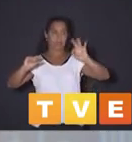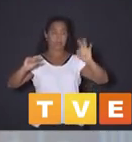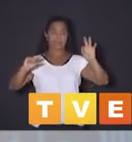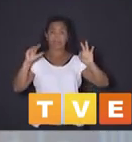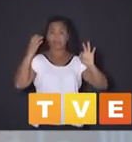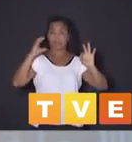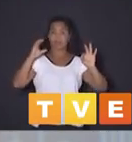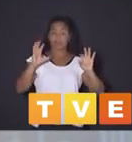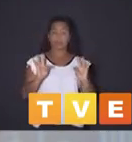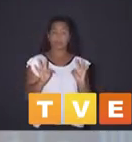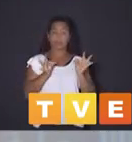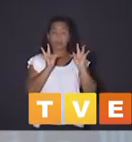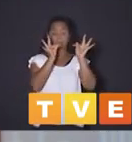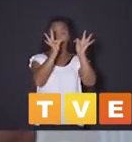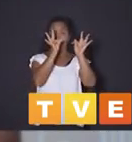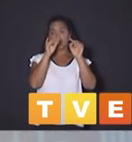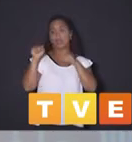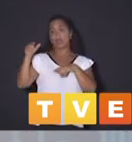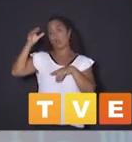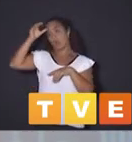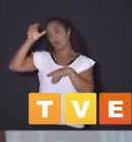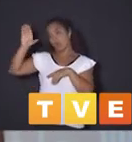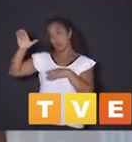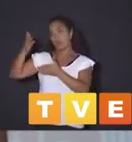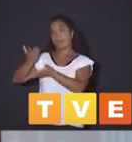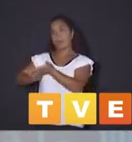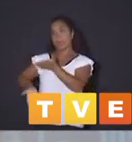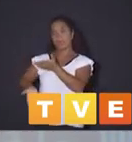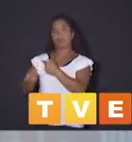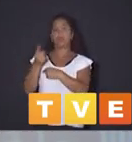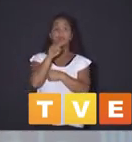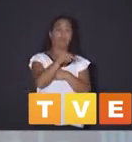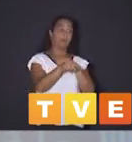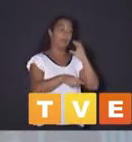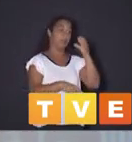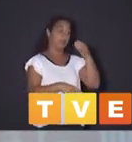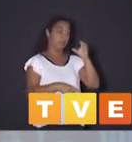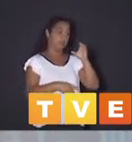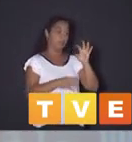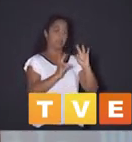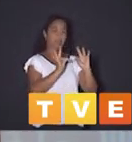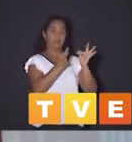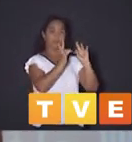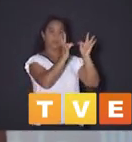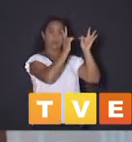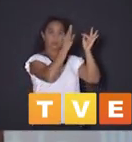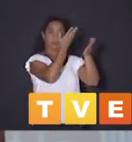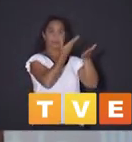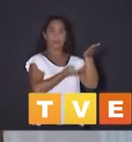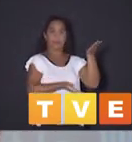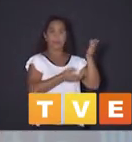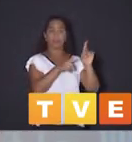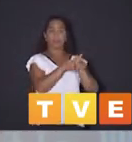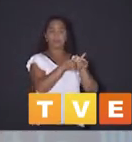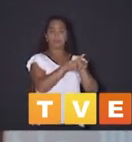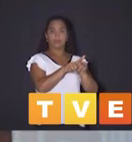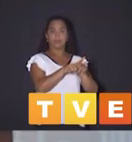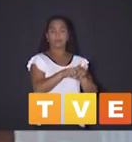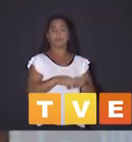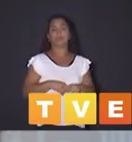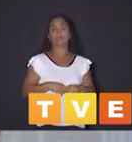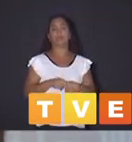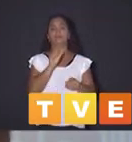então além da cultura aqui mas a ciência e tecnologia também está sob ataque então a soberania nacional